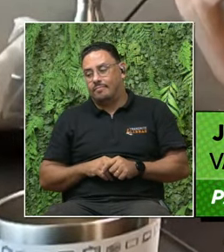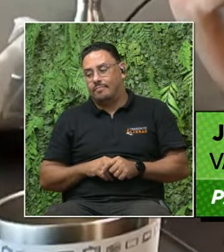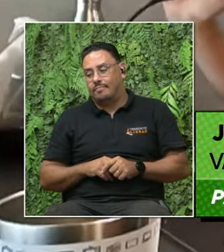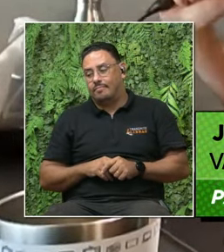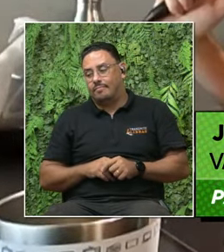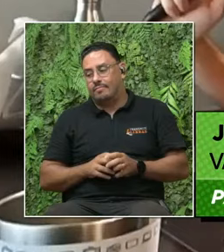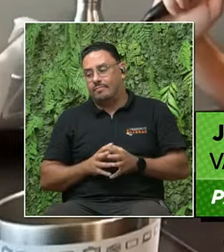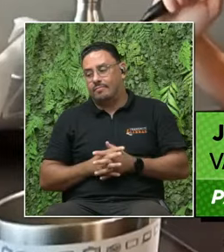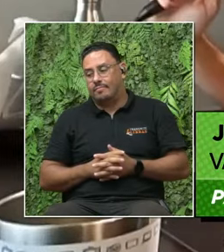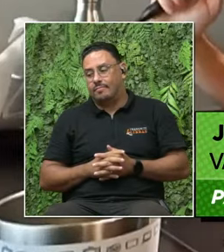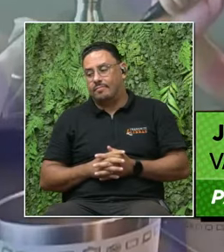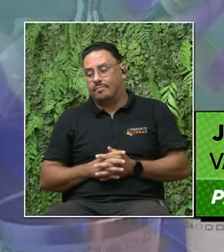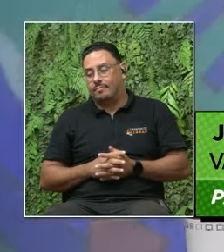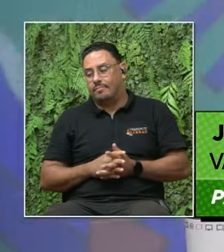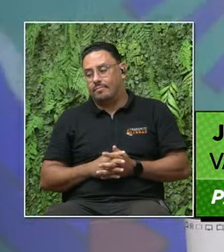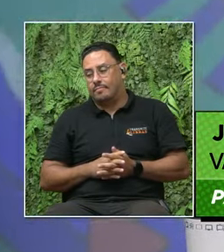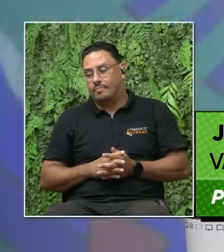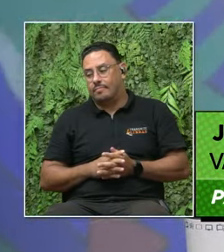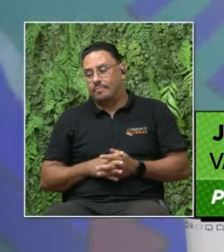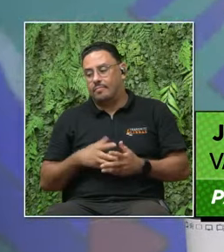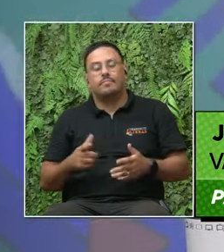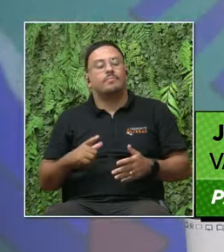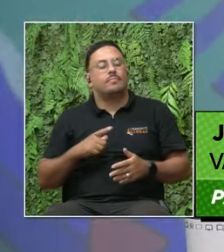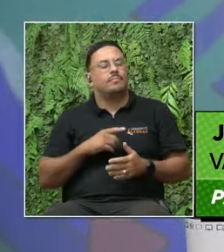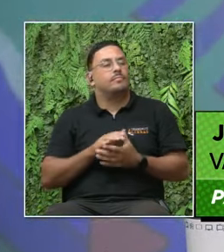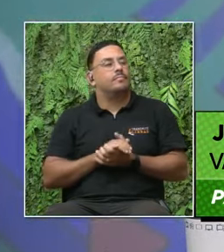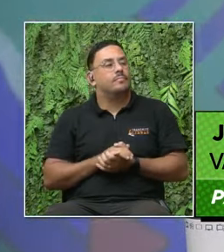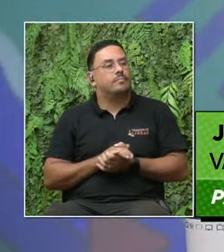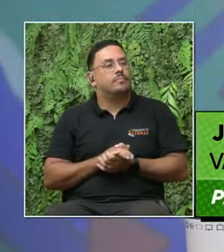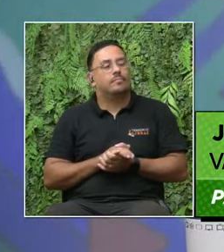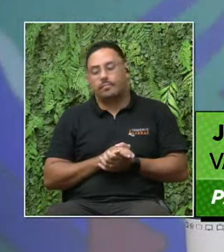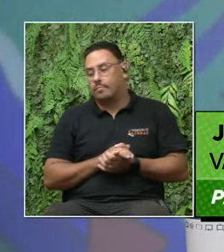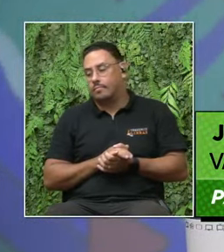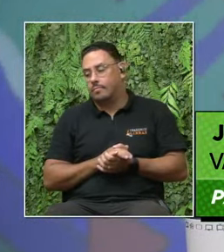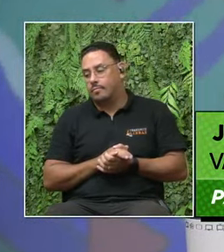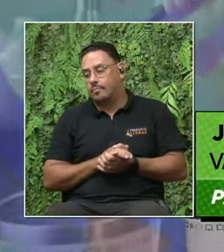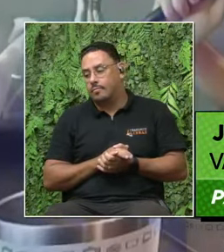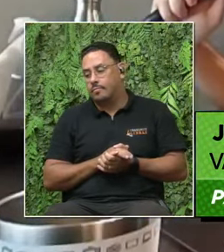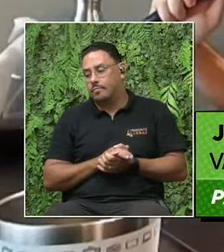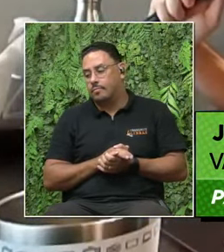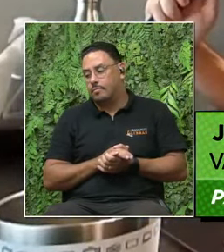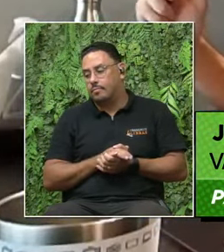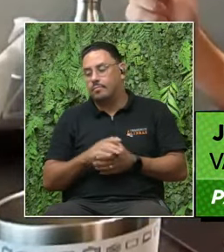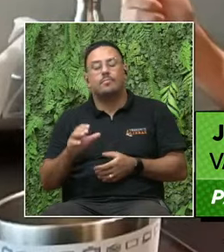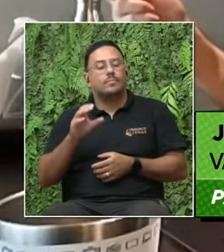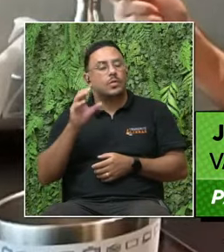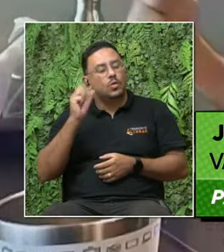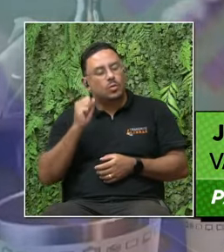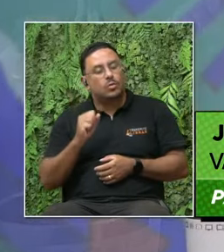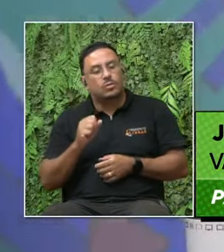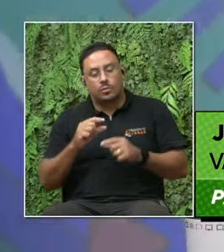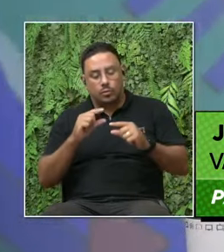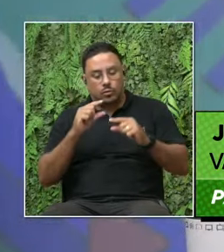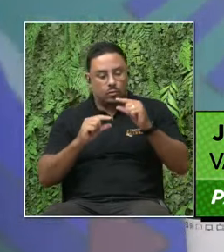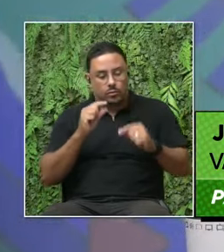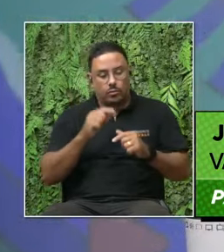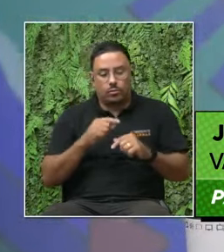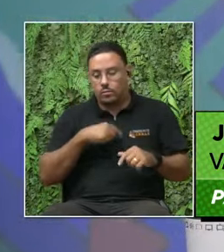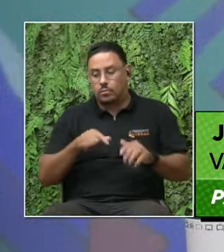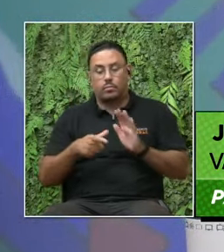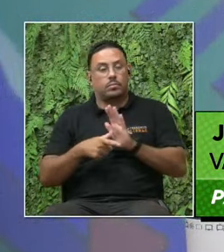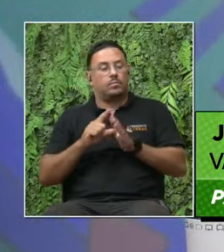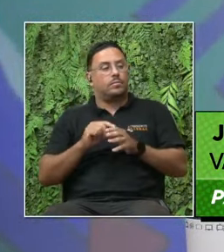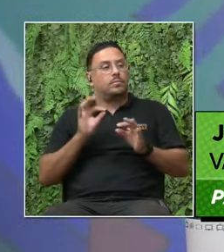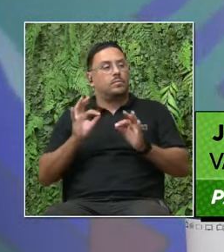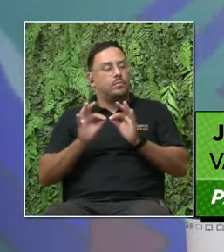engano tá seguinte tá Ofício né você Ã Não é porque o seu som tá picando um pouquinho então para ficar